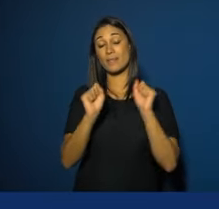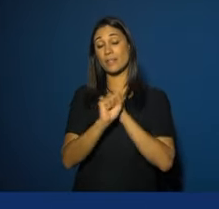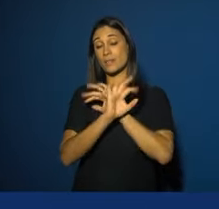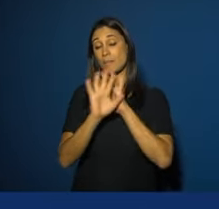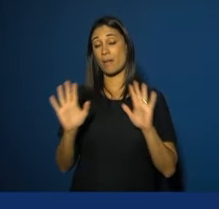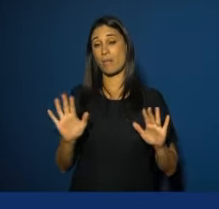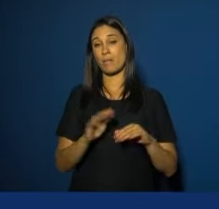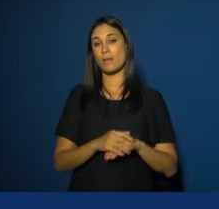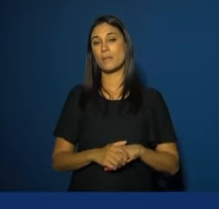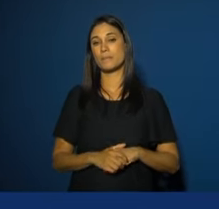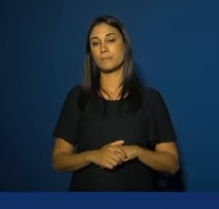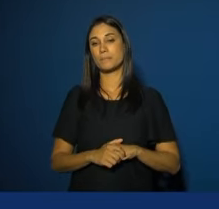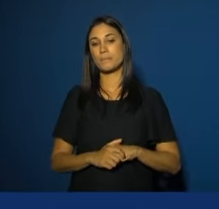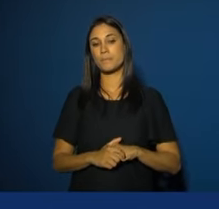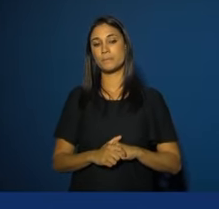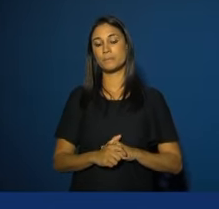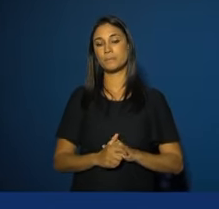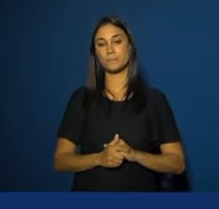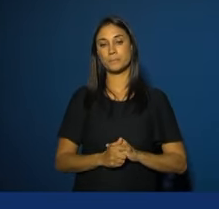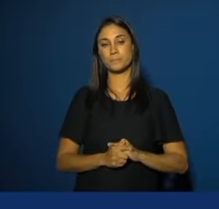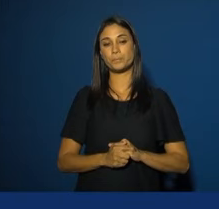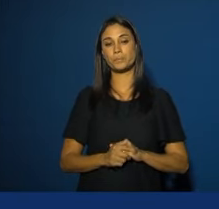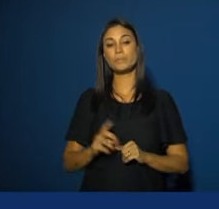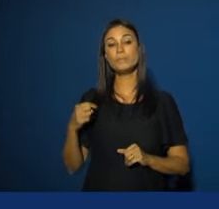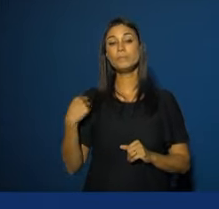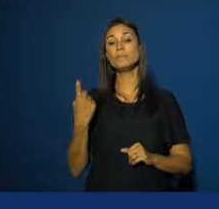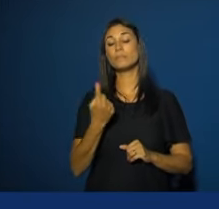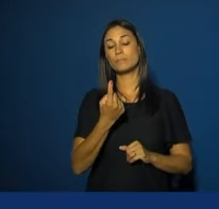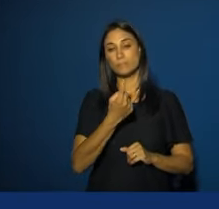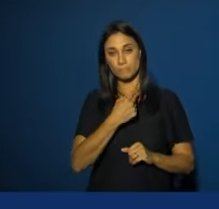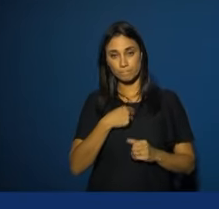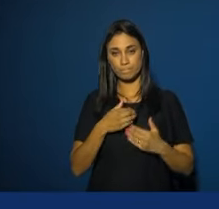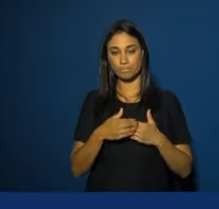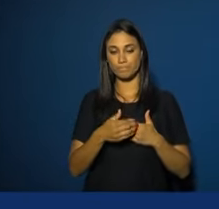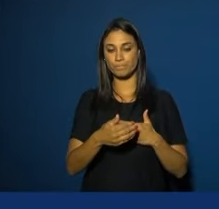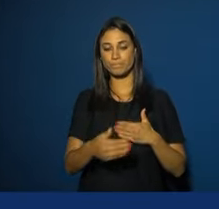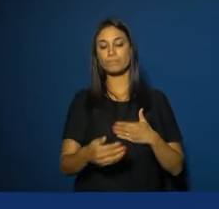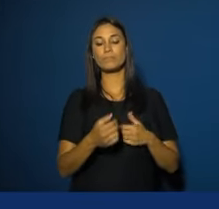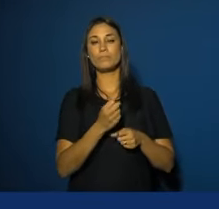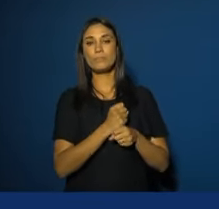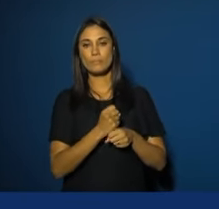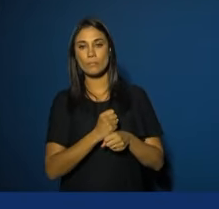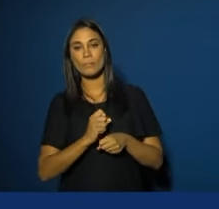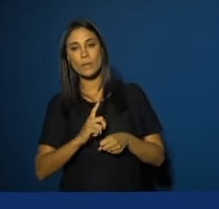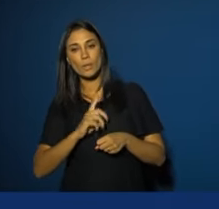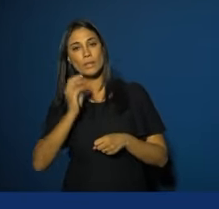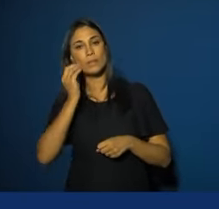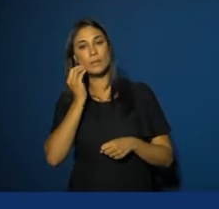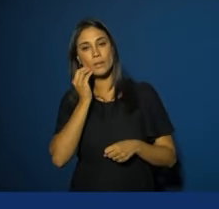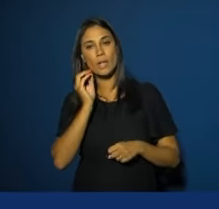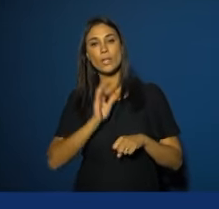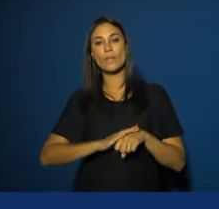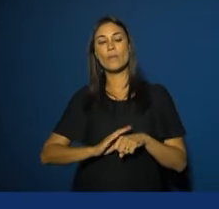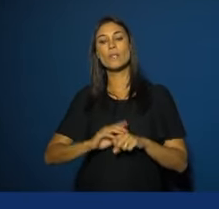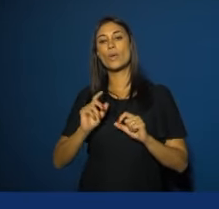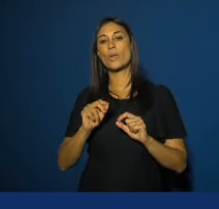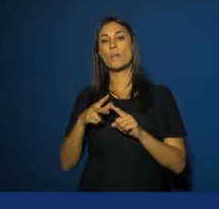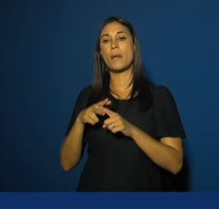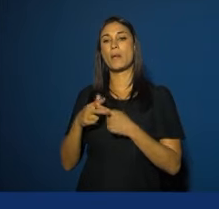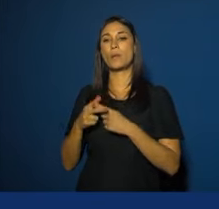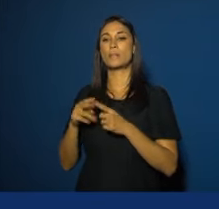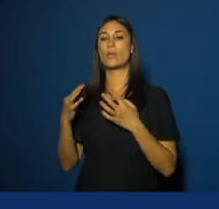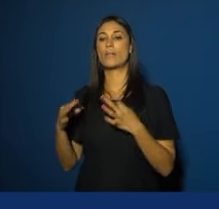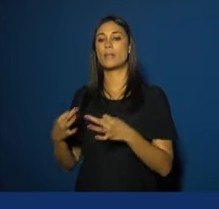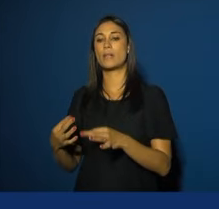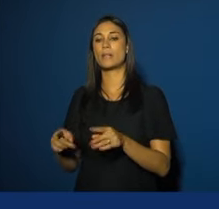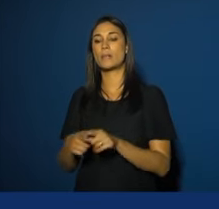transparência. E a agência, ao longo desses anos, nós temos tentado fazer uma regulação técnica